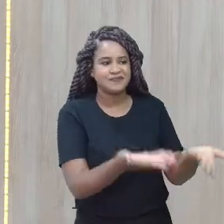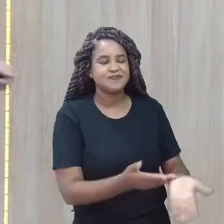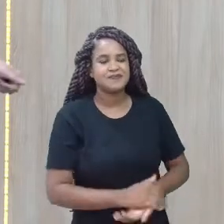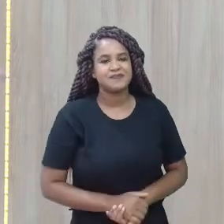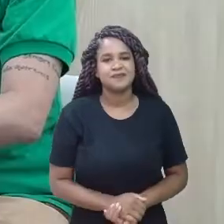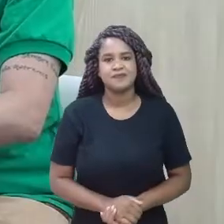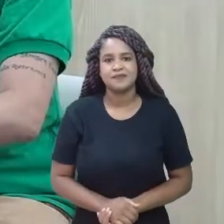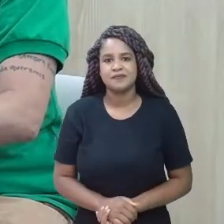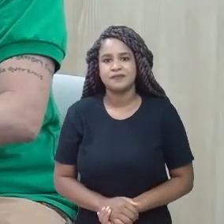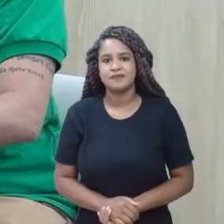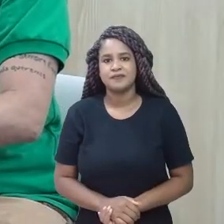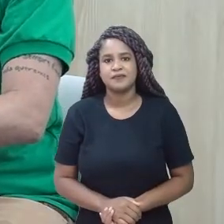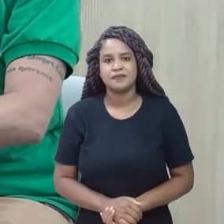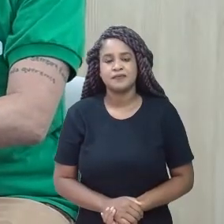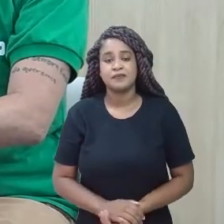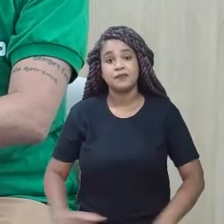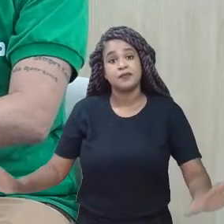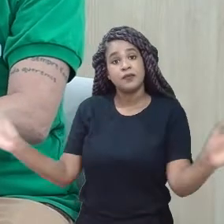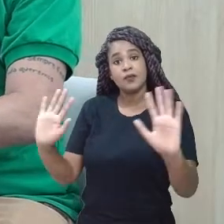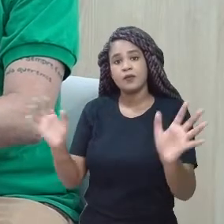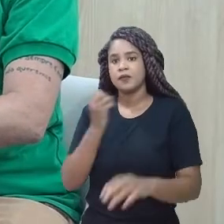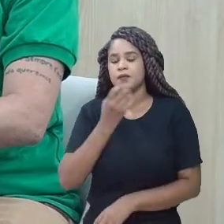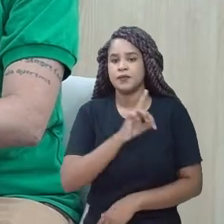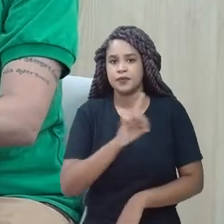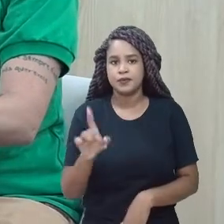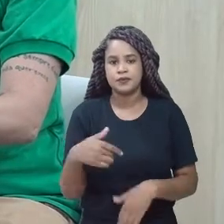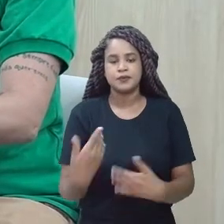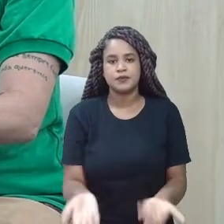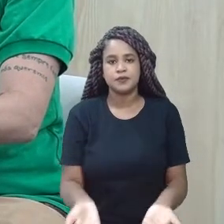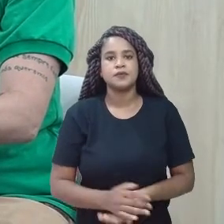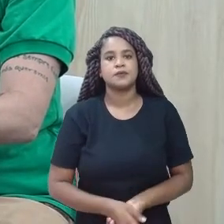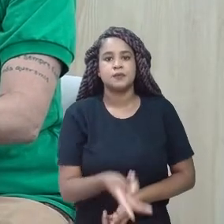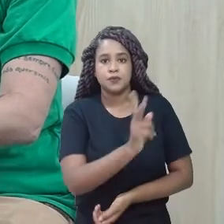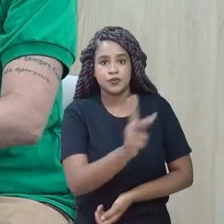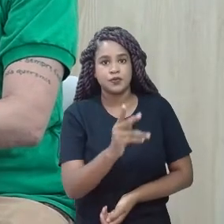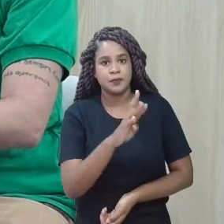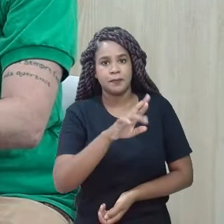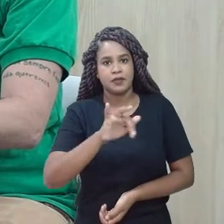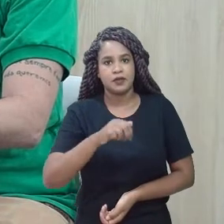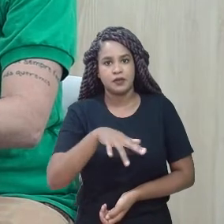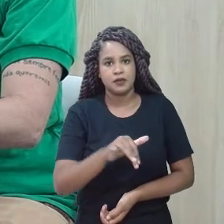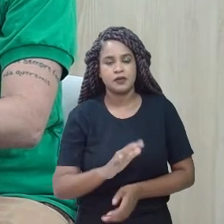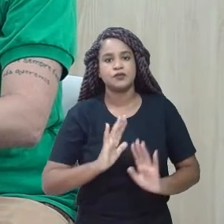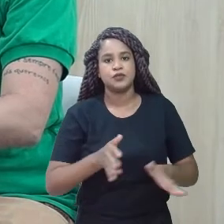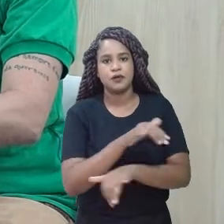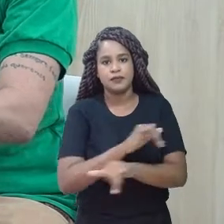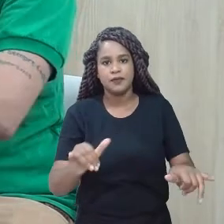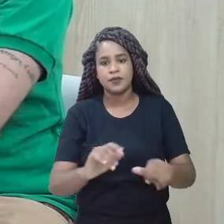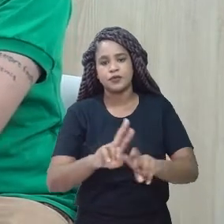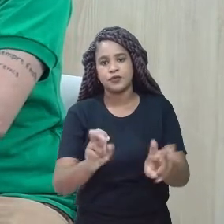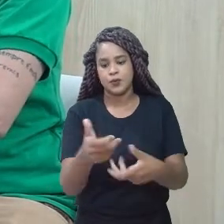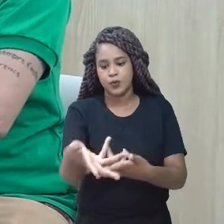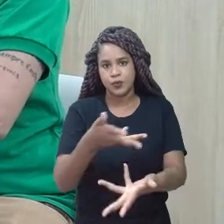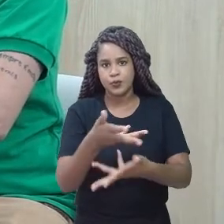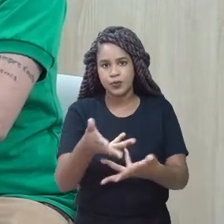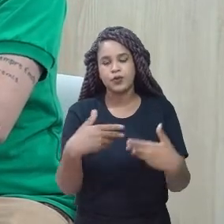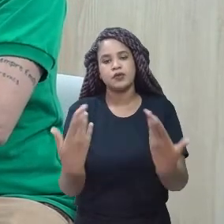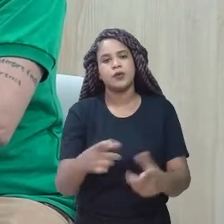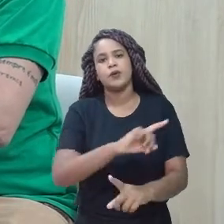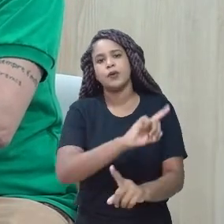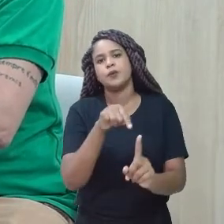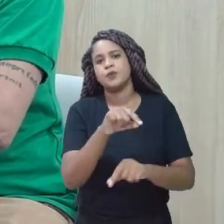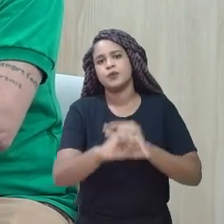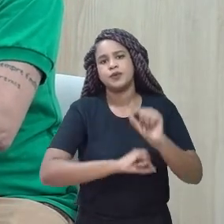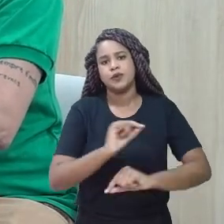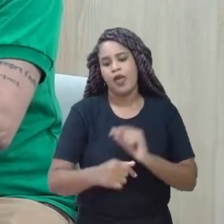professor. Olá pessoal, bom dia. Como a professora Briane falou, essa questão da interatividade, ela vem para